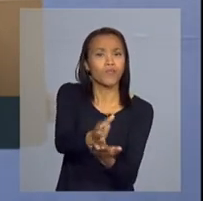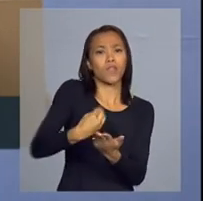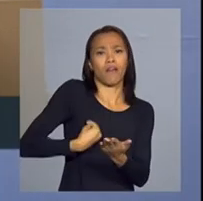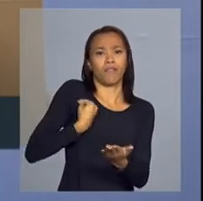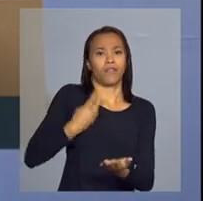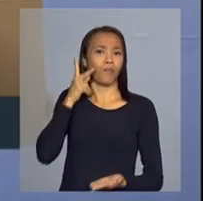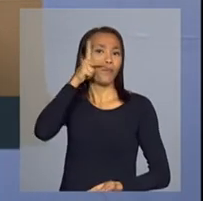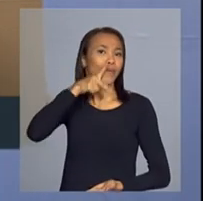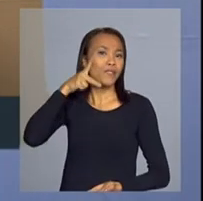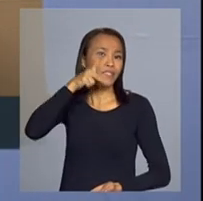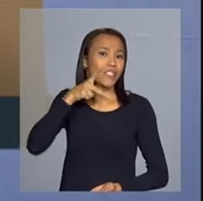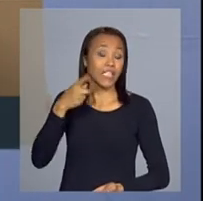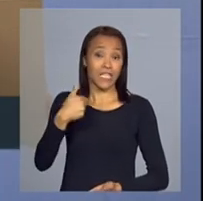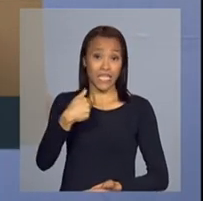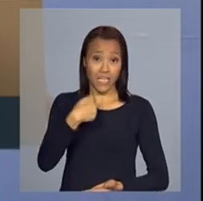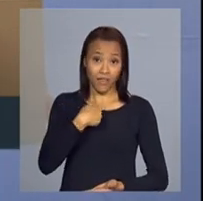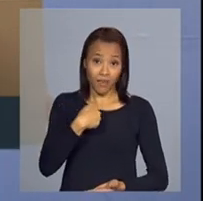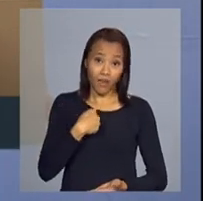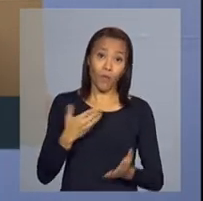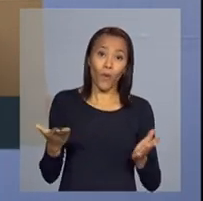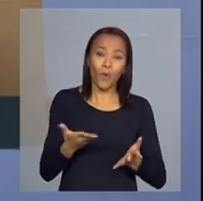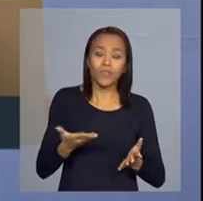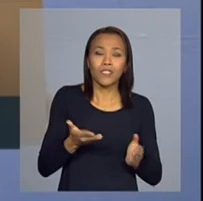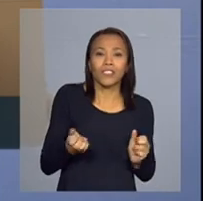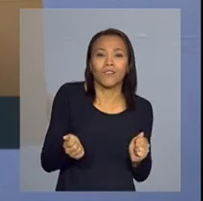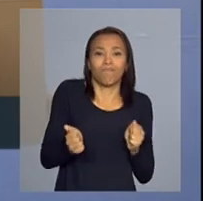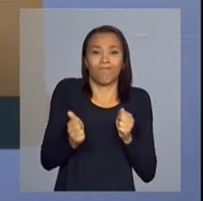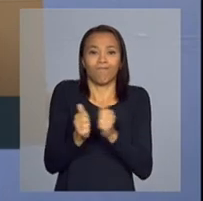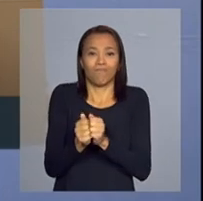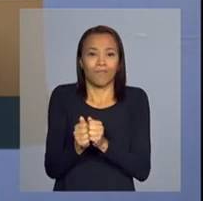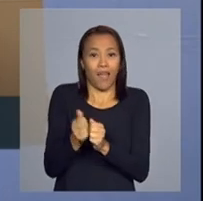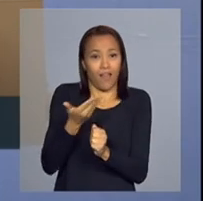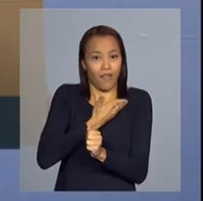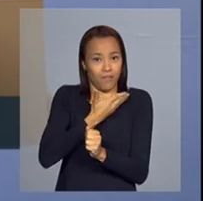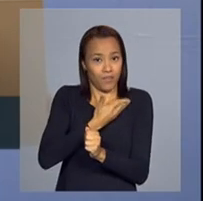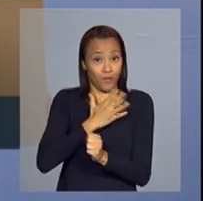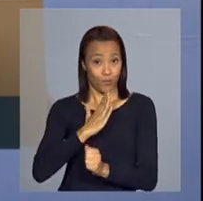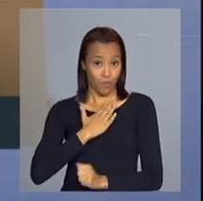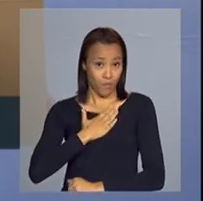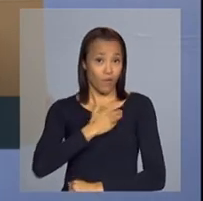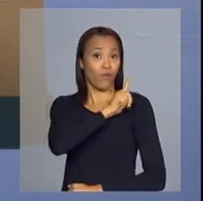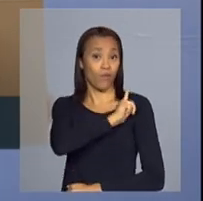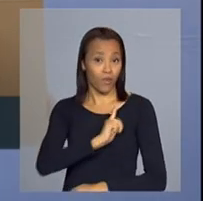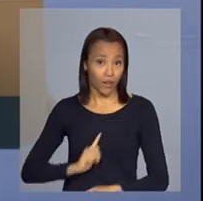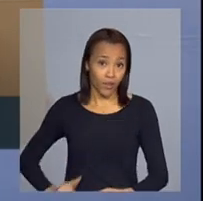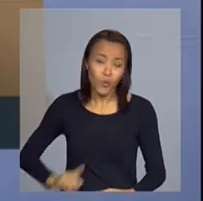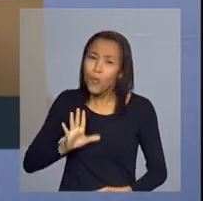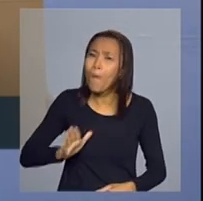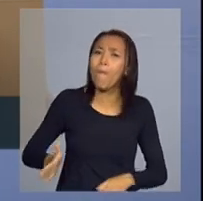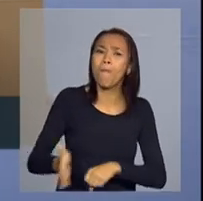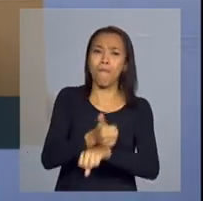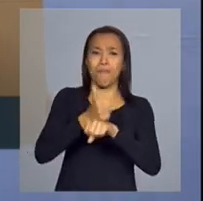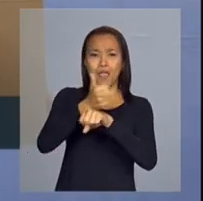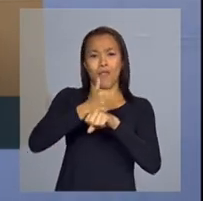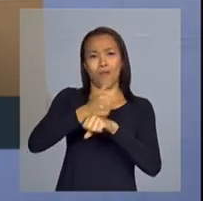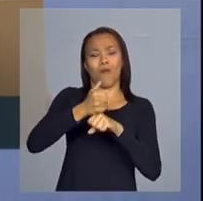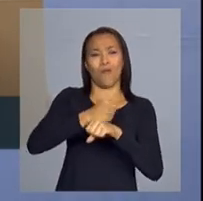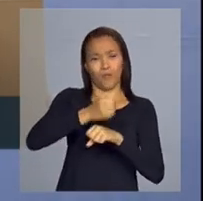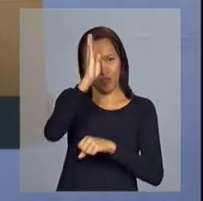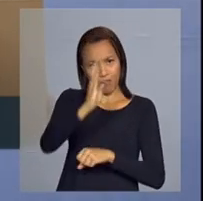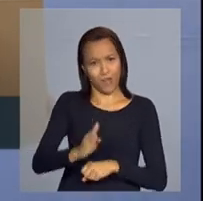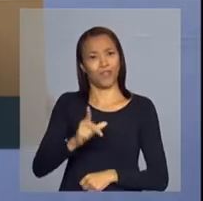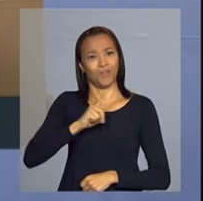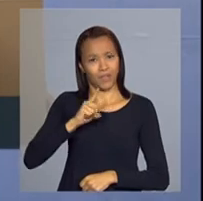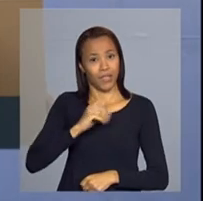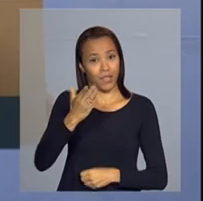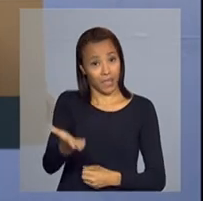que me fez aproximar e ser amigo do meu governador, do melhor governador que o Brasil tem, presidenta,